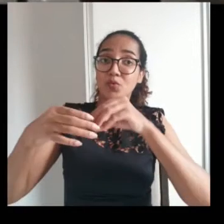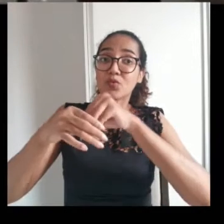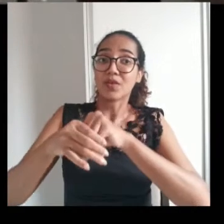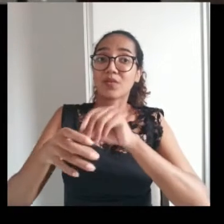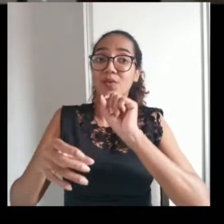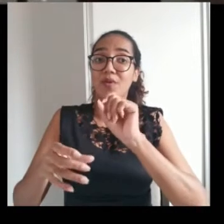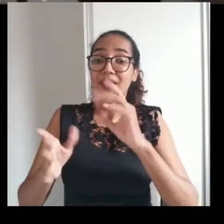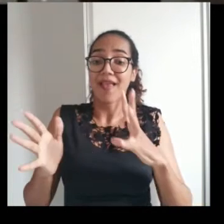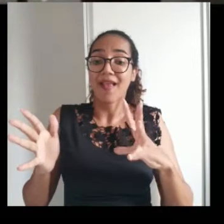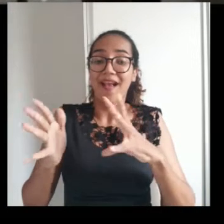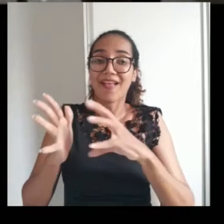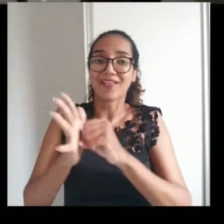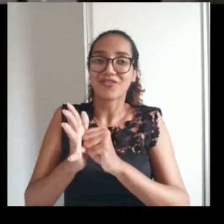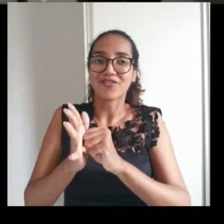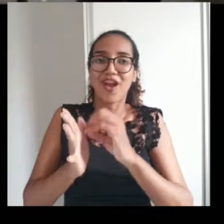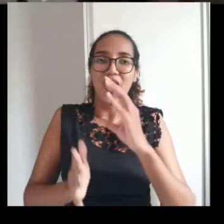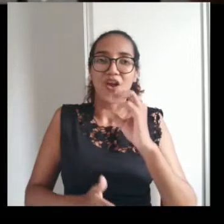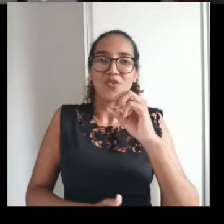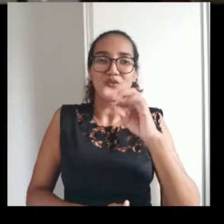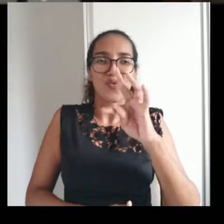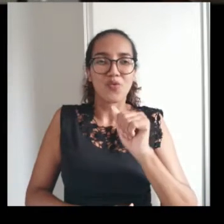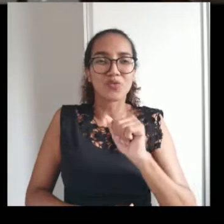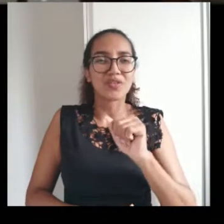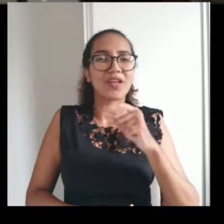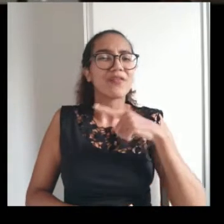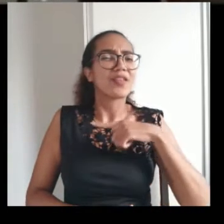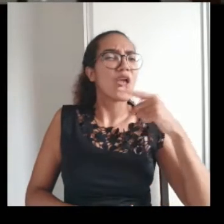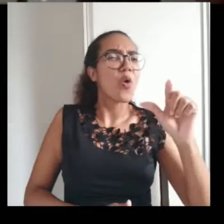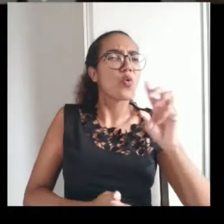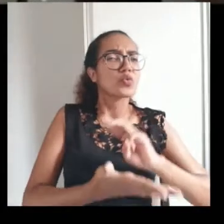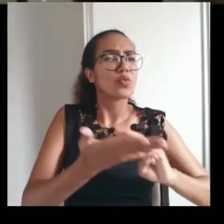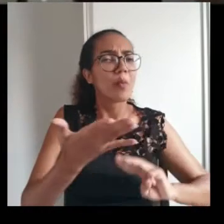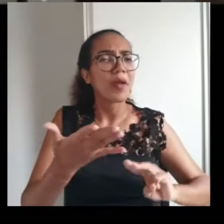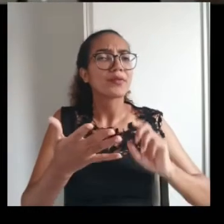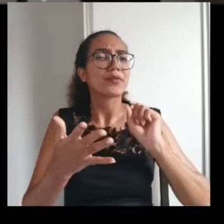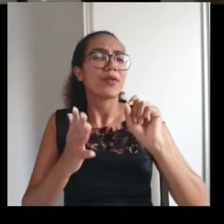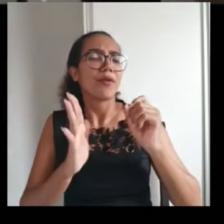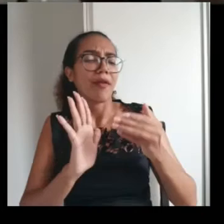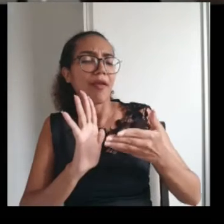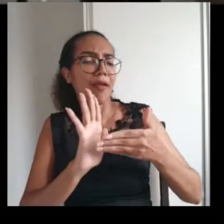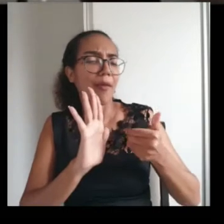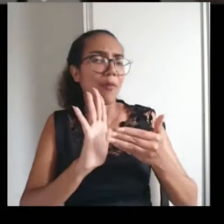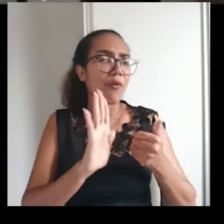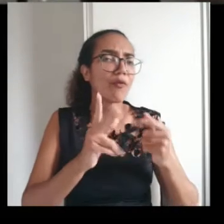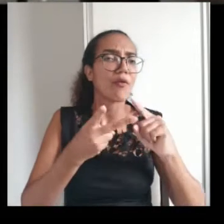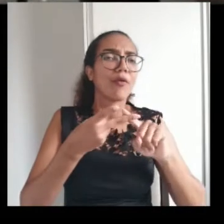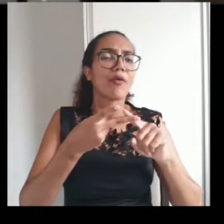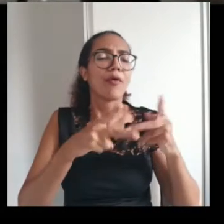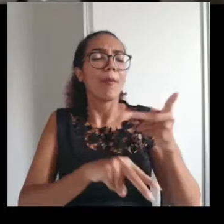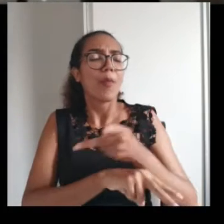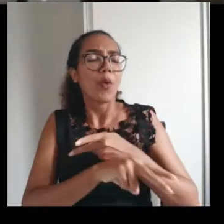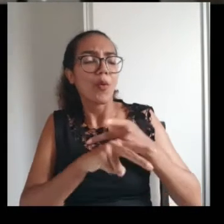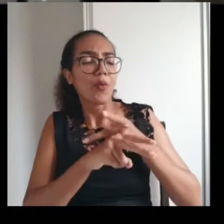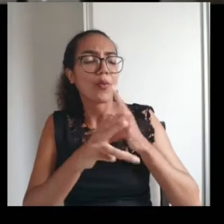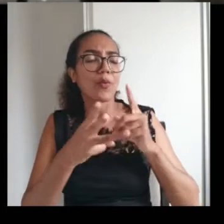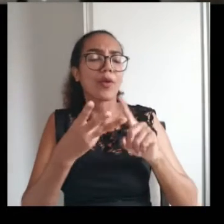outros métodos também para remover, para listar, para procurar uma conta, porque ela, afinal de contas, é um